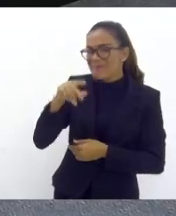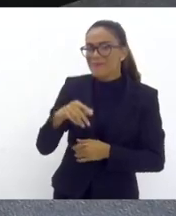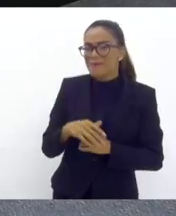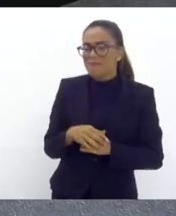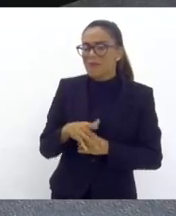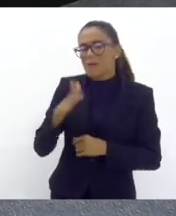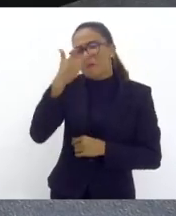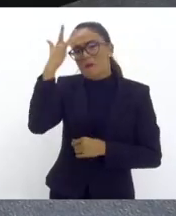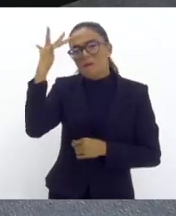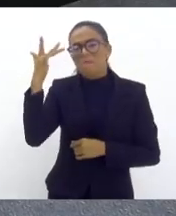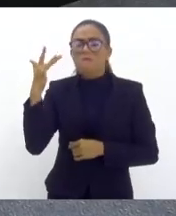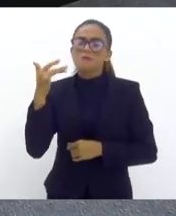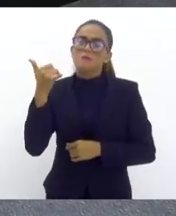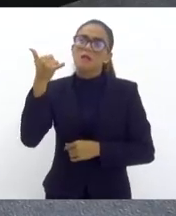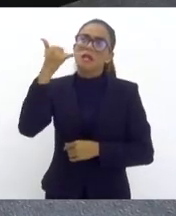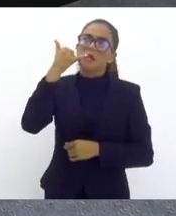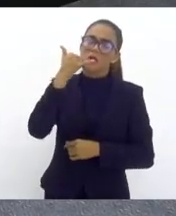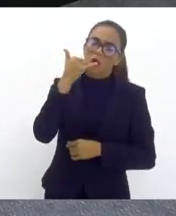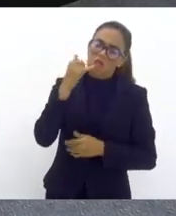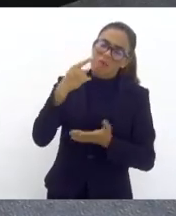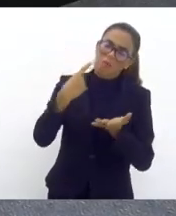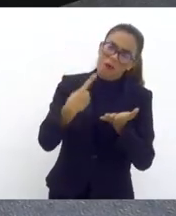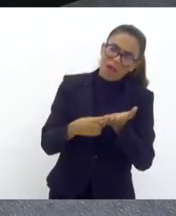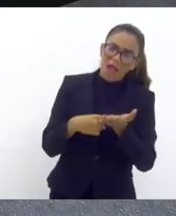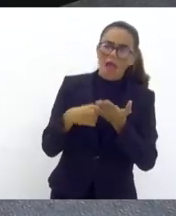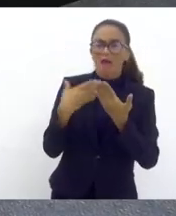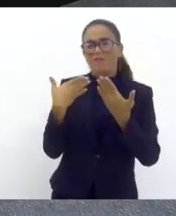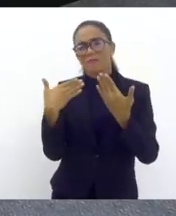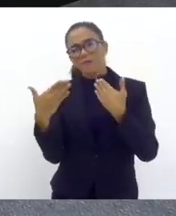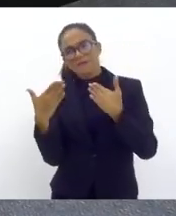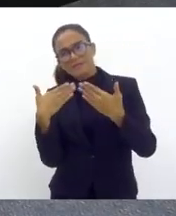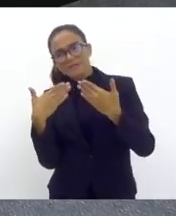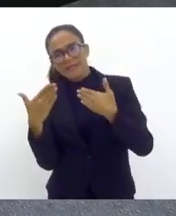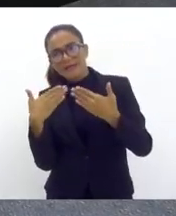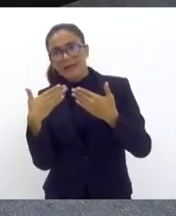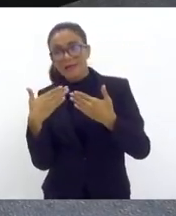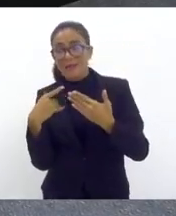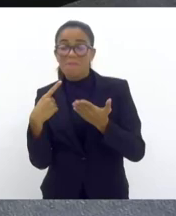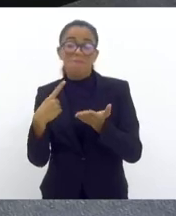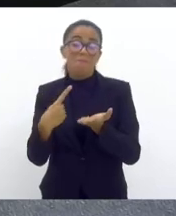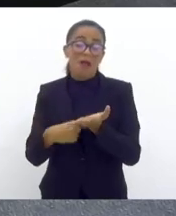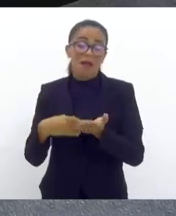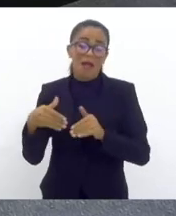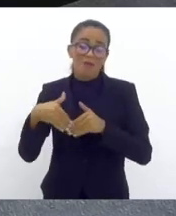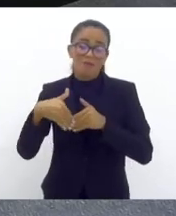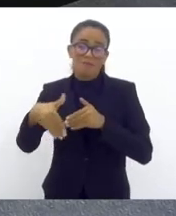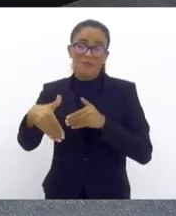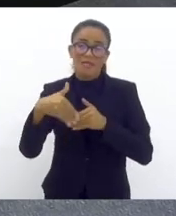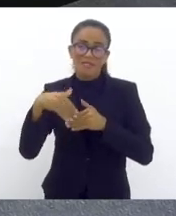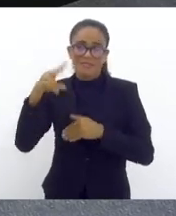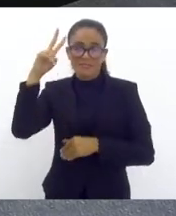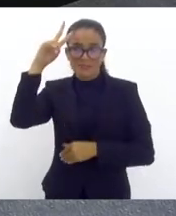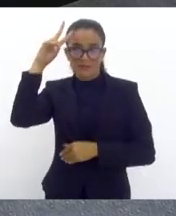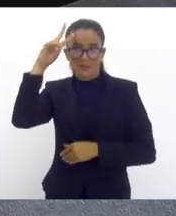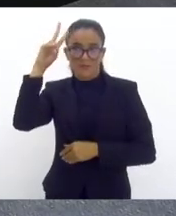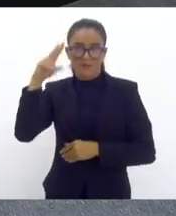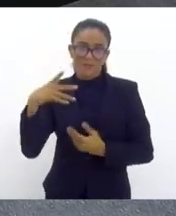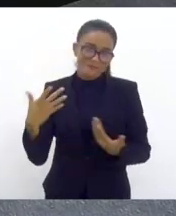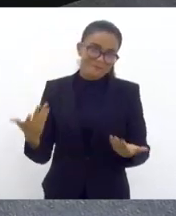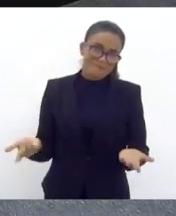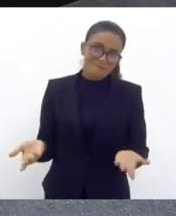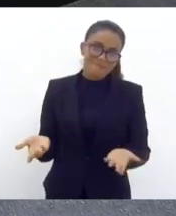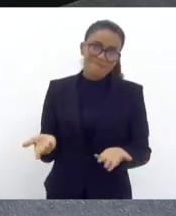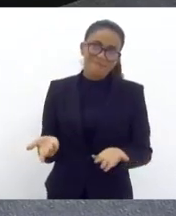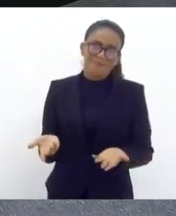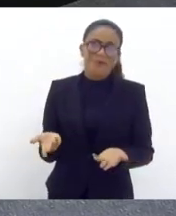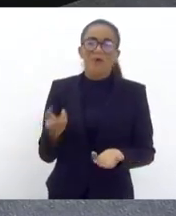pessoa me ligou falando não vamos marcar vamos falar com o senhor Deputado E marcaram segunda-feira uma vergonha mas o que eu